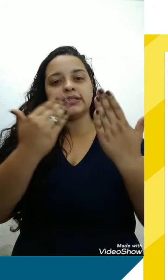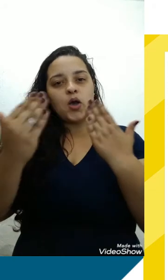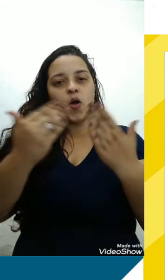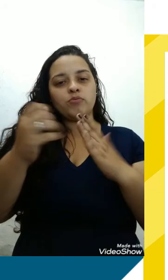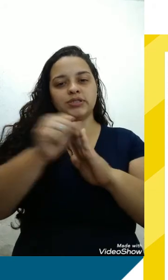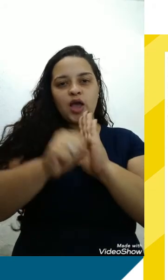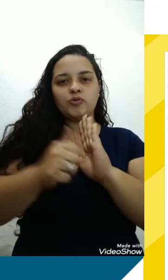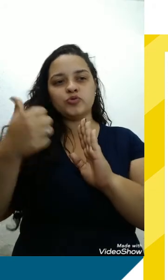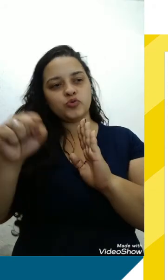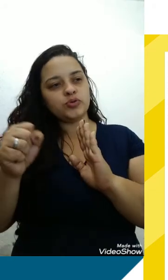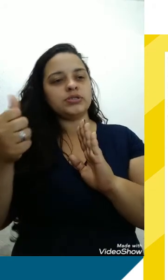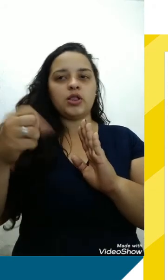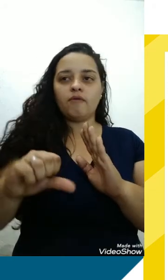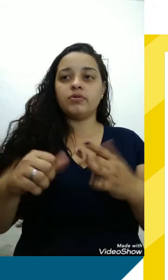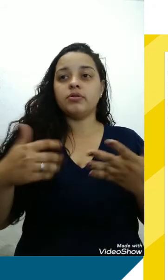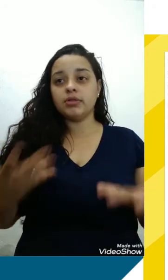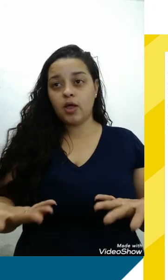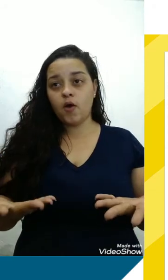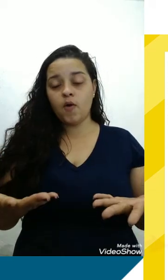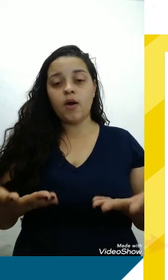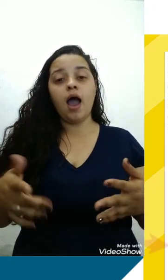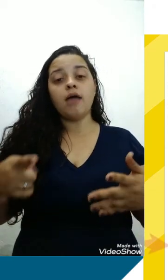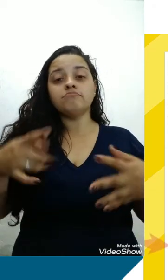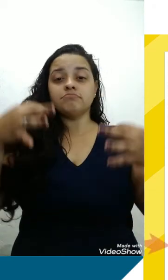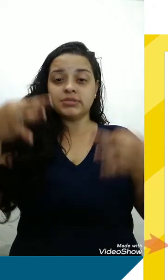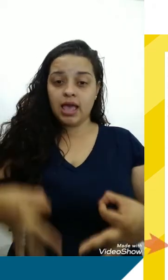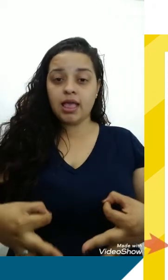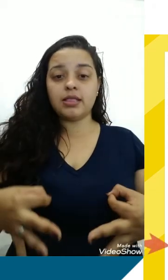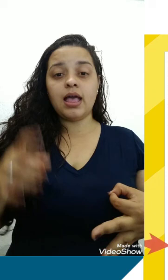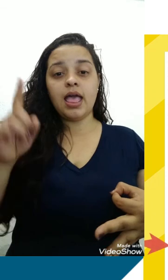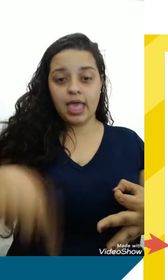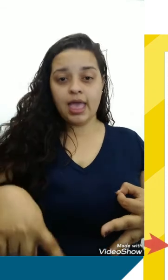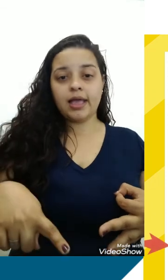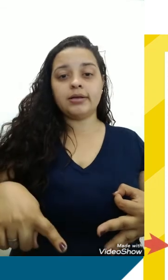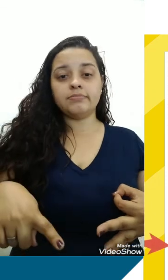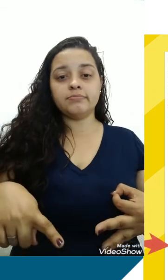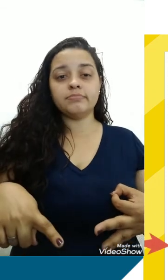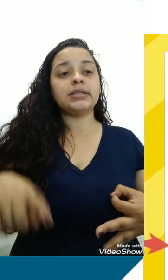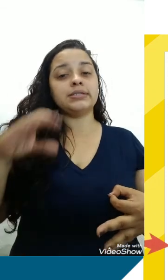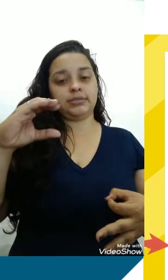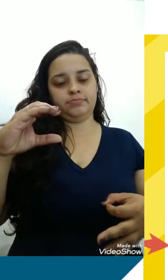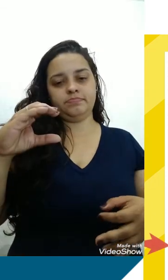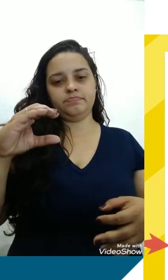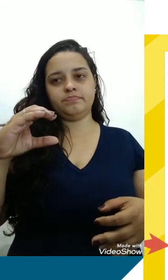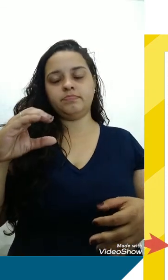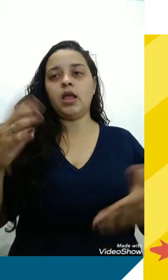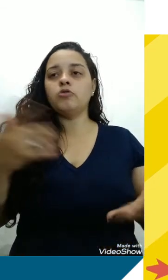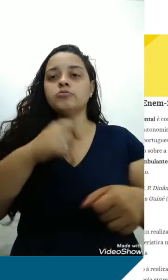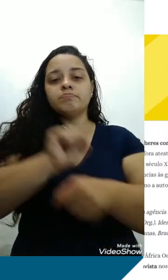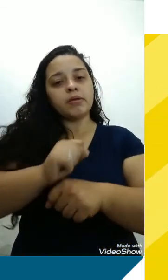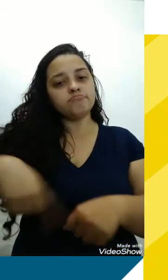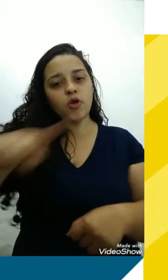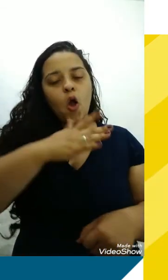XVIII e XIX. Então, gente, a alternativa correta é a alternativa C. A gente espera que vocês tenham gostado